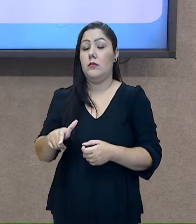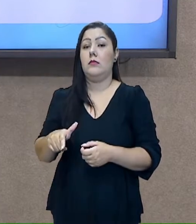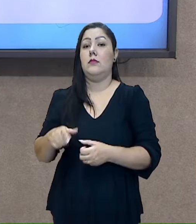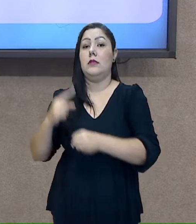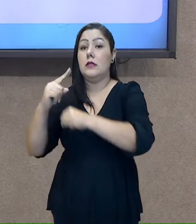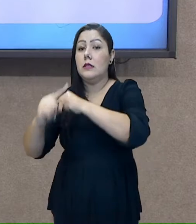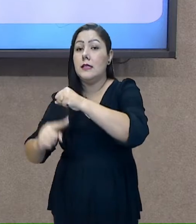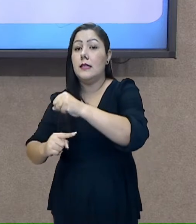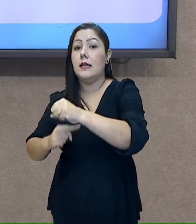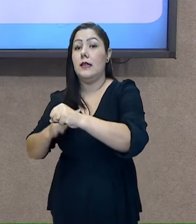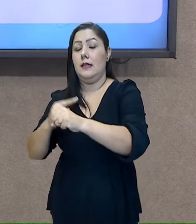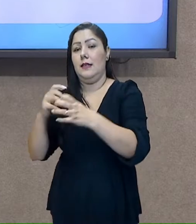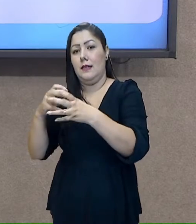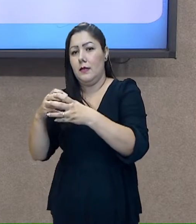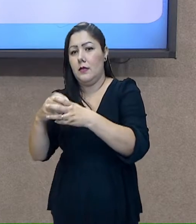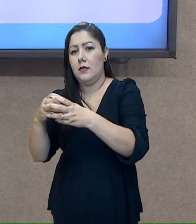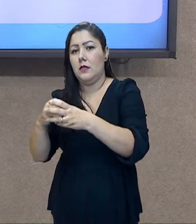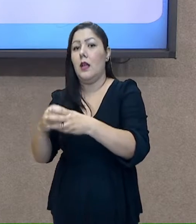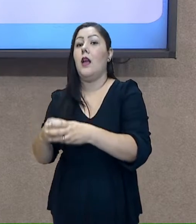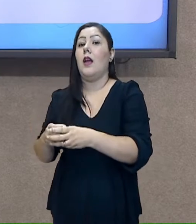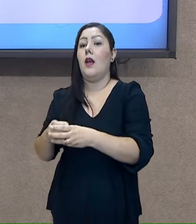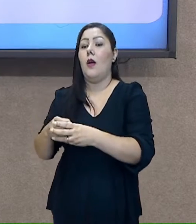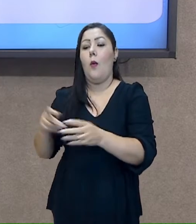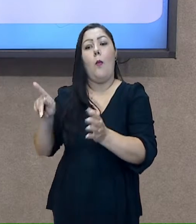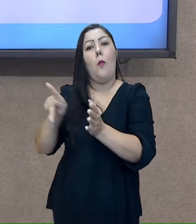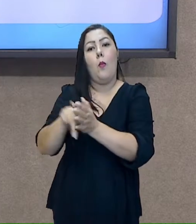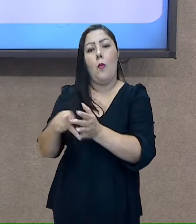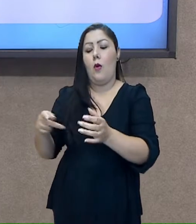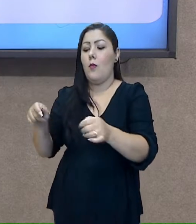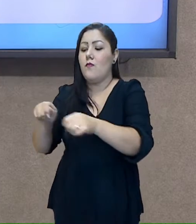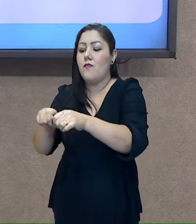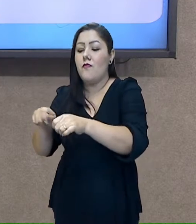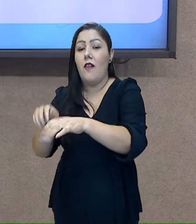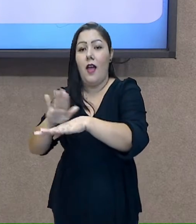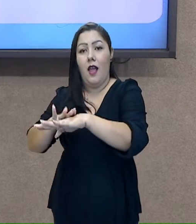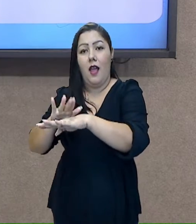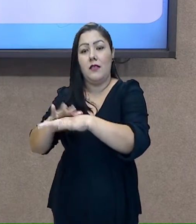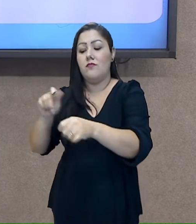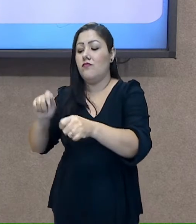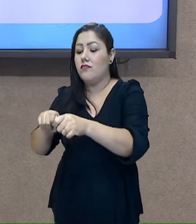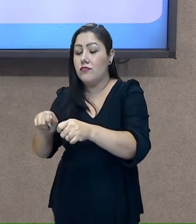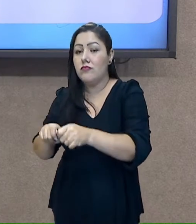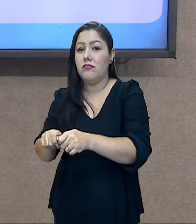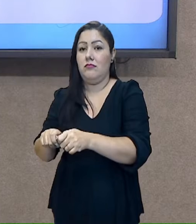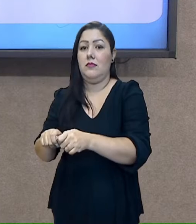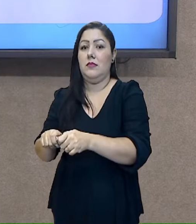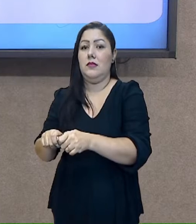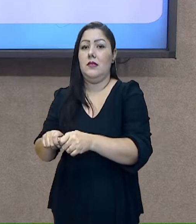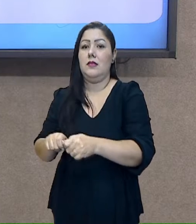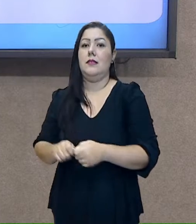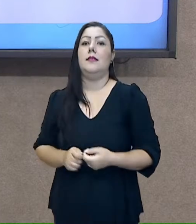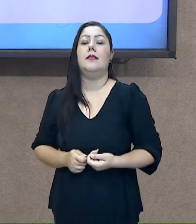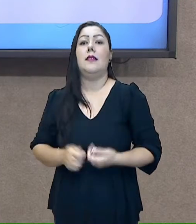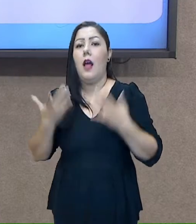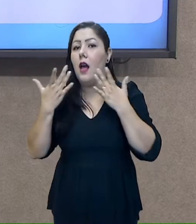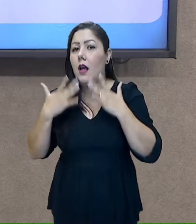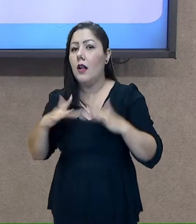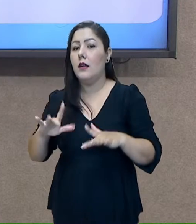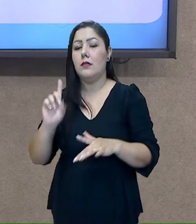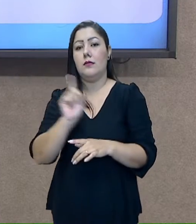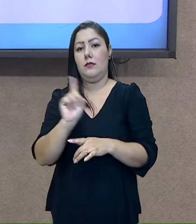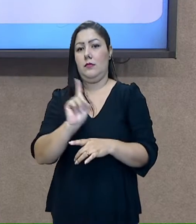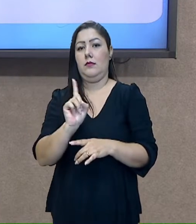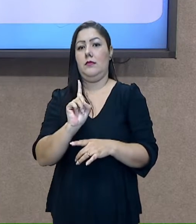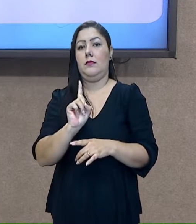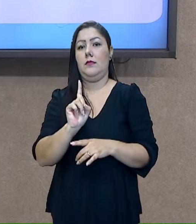elementos químicos artificiais, são os elementos químicos sintéticos. E continua a acontecer